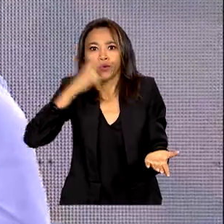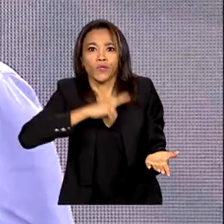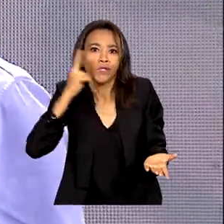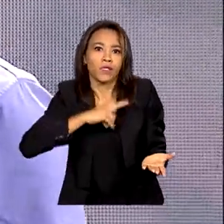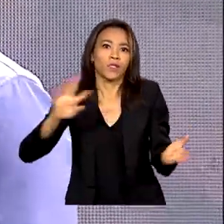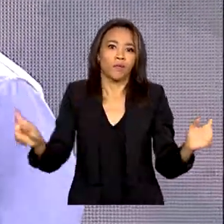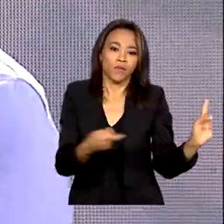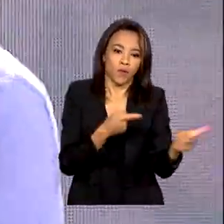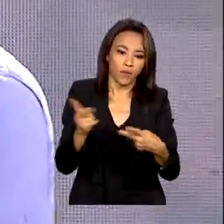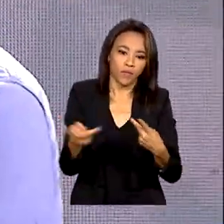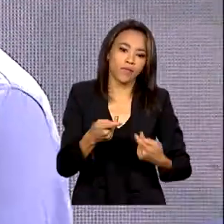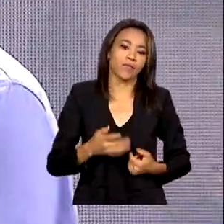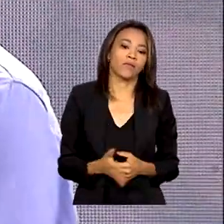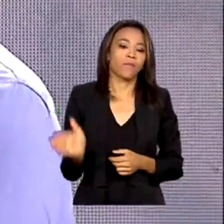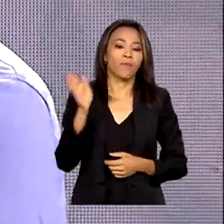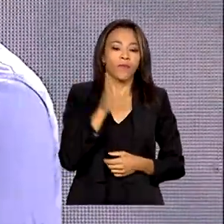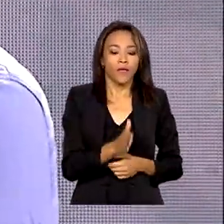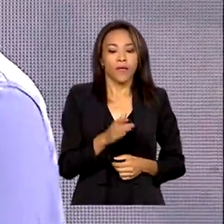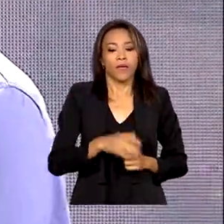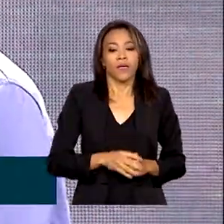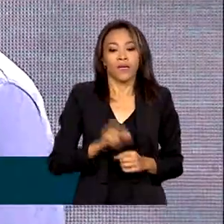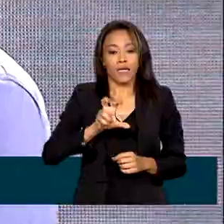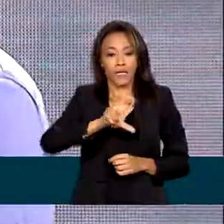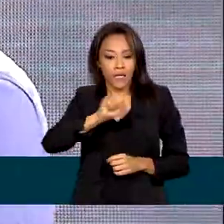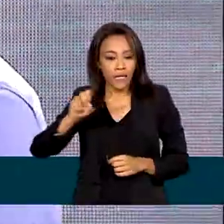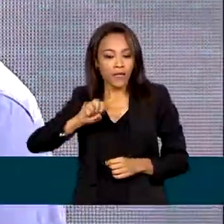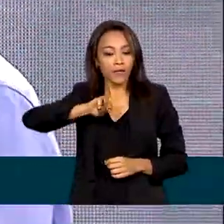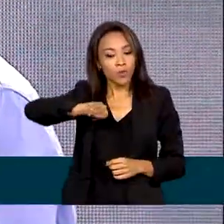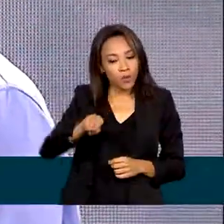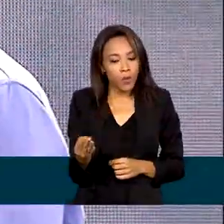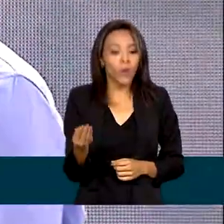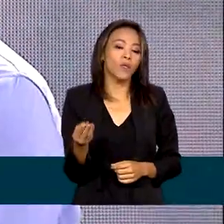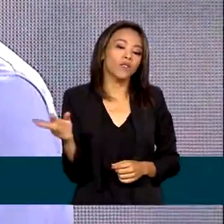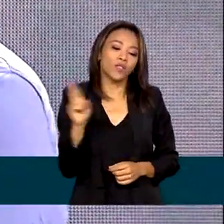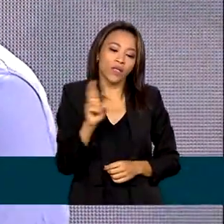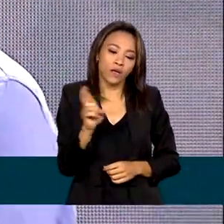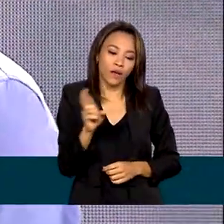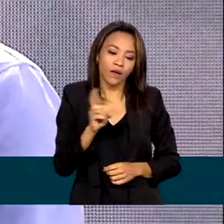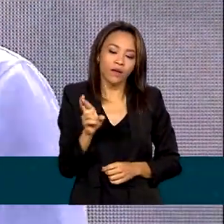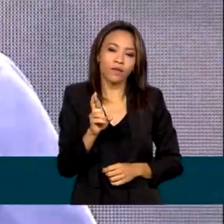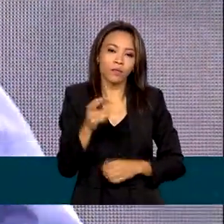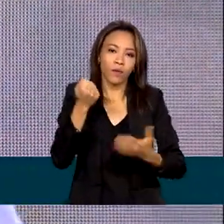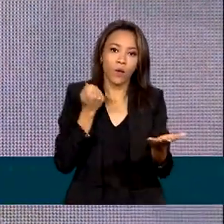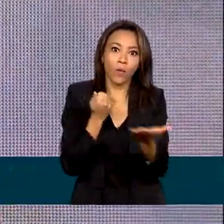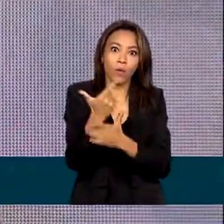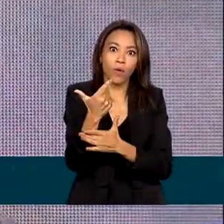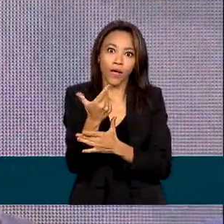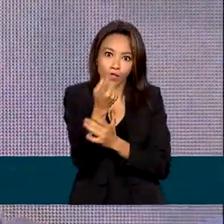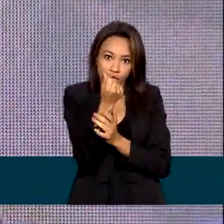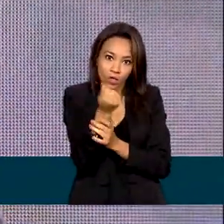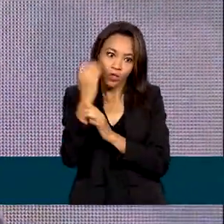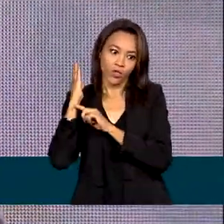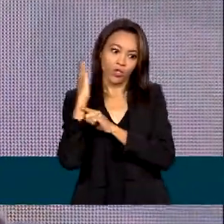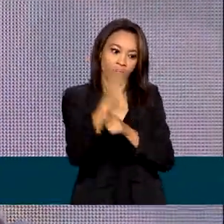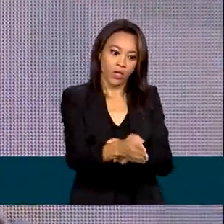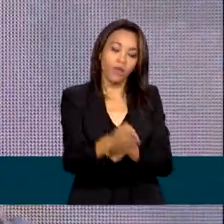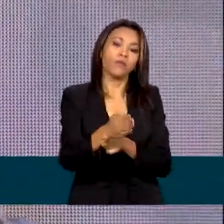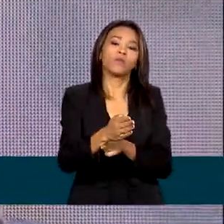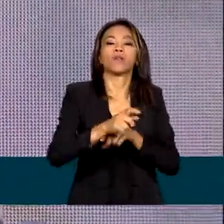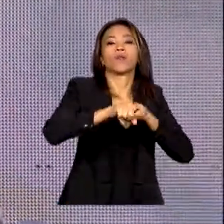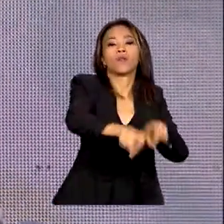pública. São 500 milhões de reais para comprar diretamente da